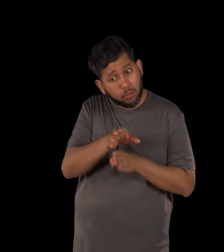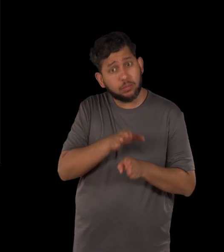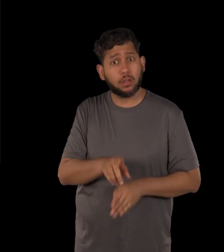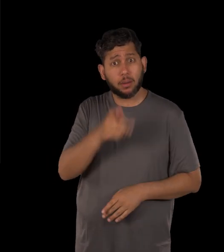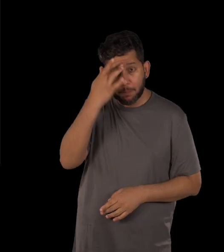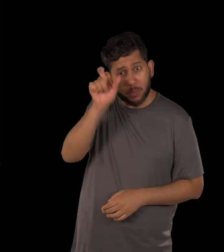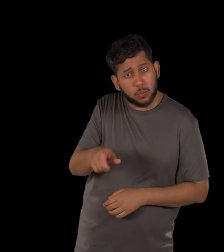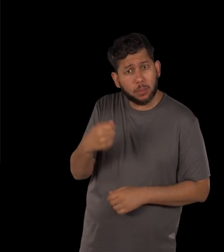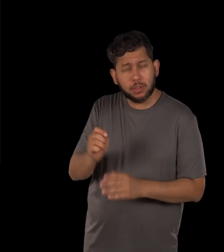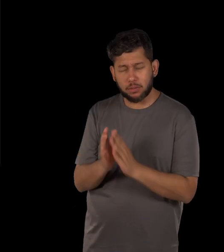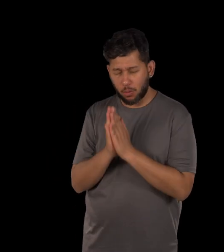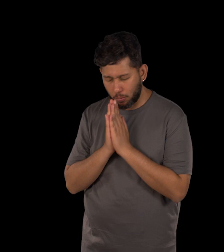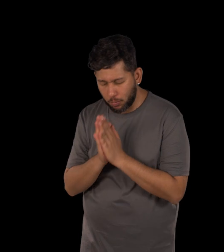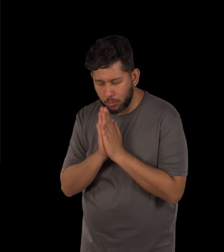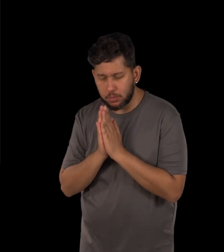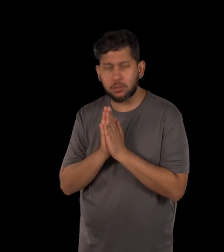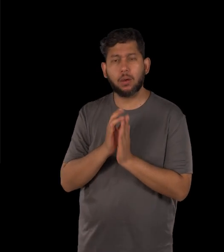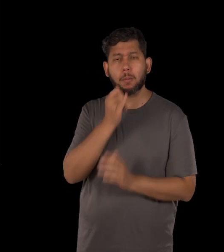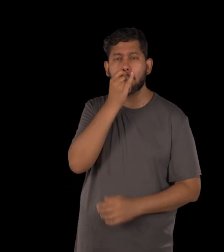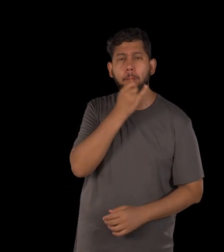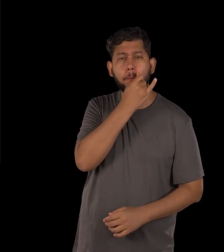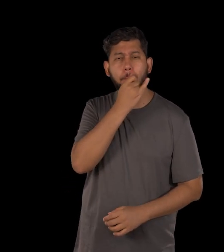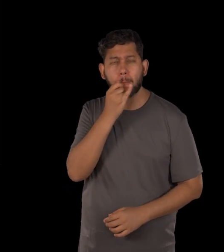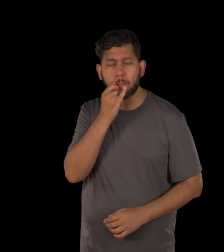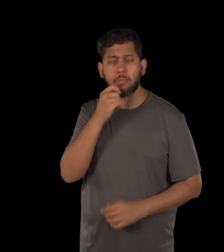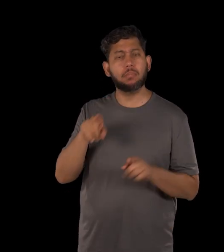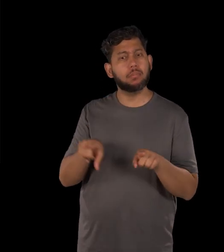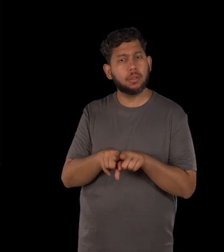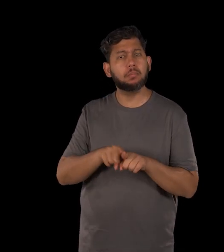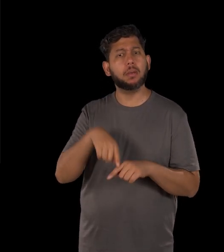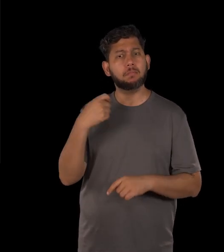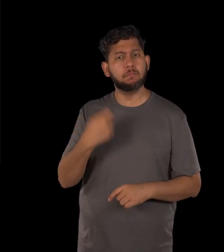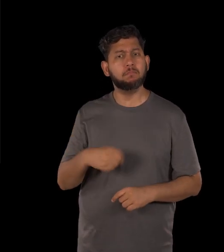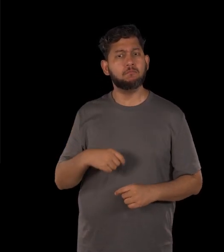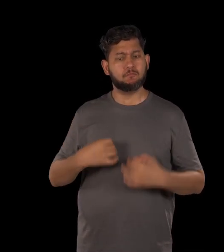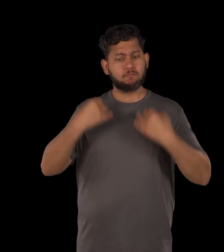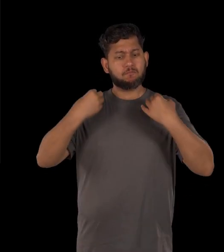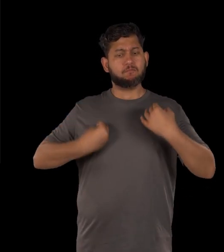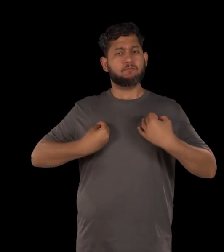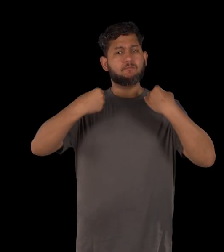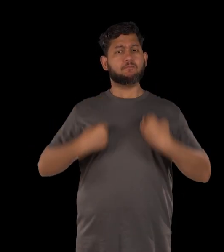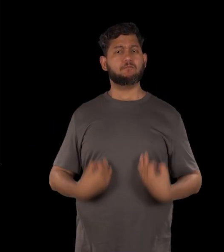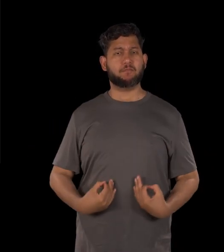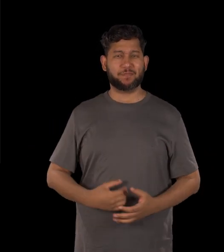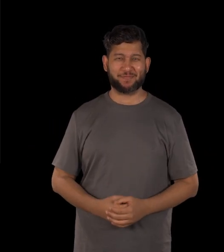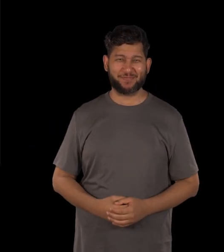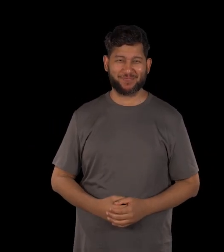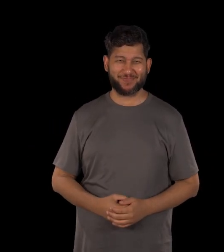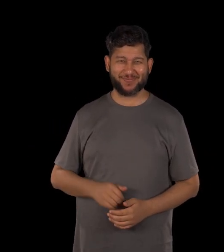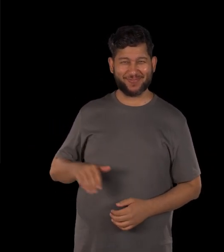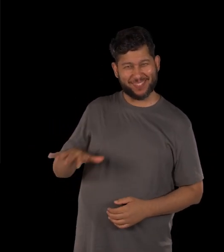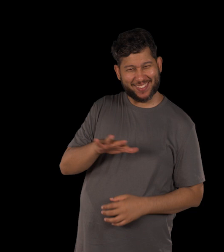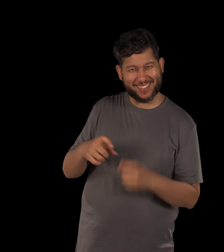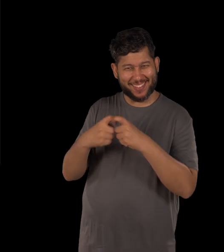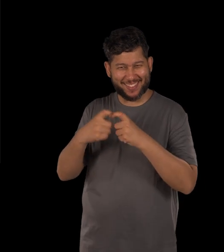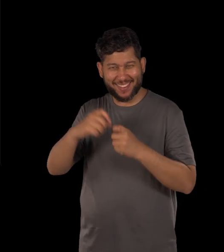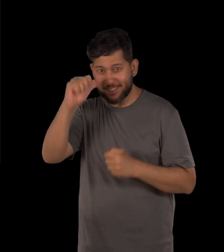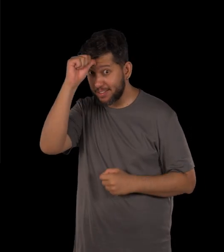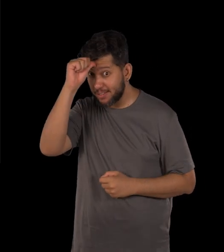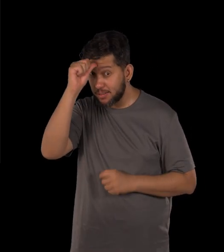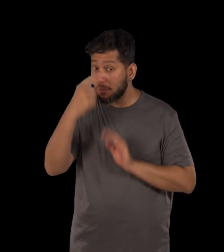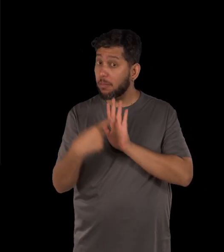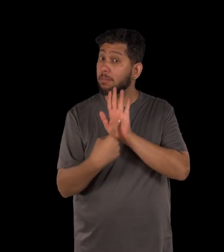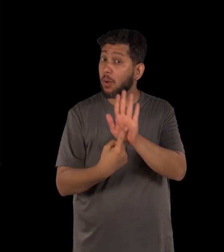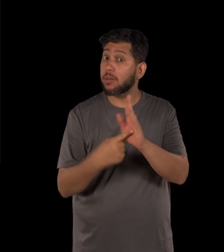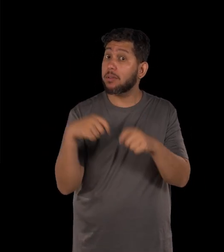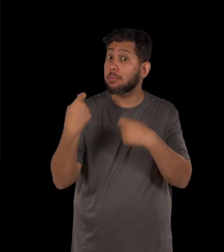orações, jejuns e respeito aos preceitos morais. A medicina indiana traz à tona a